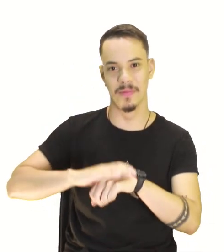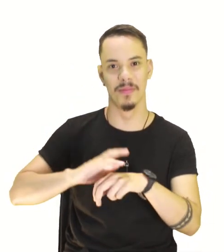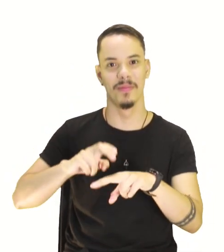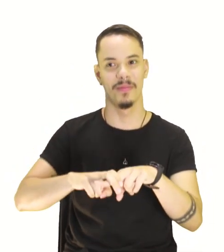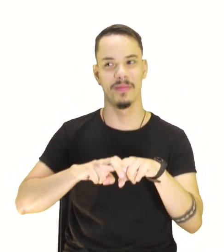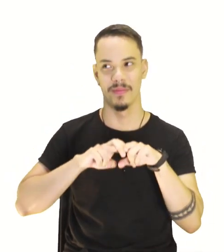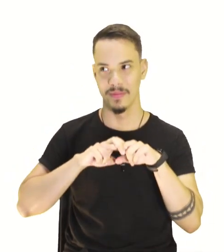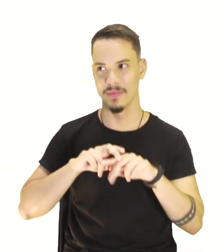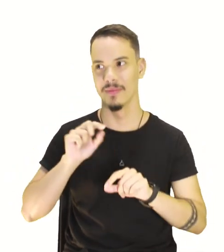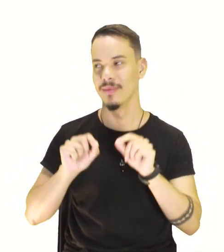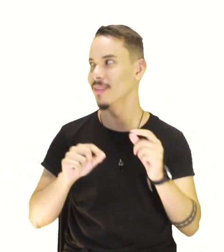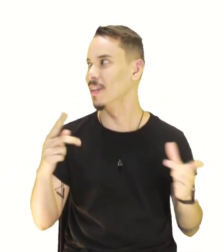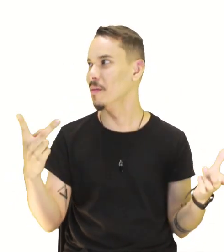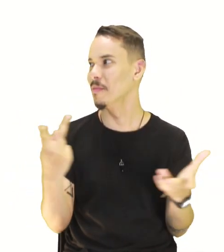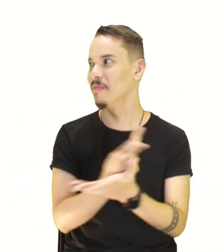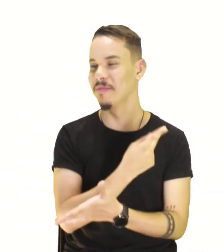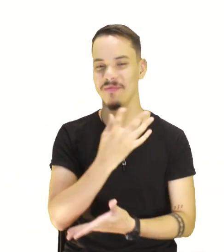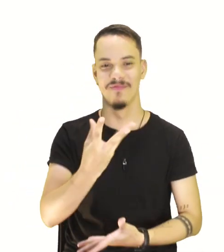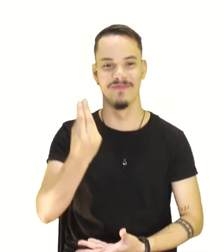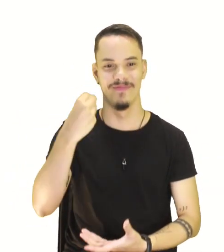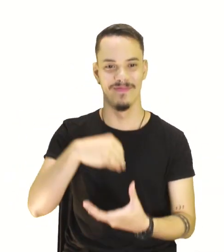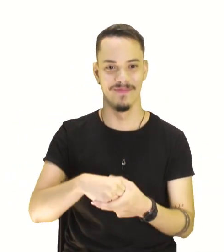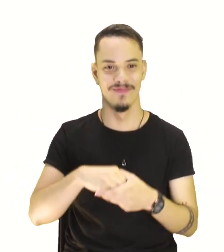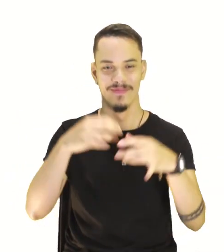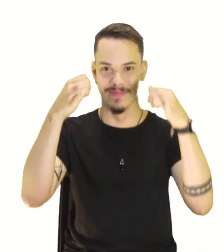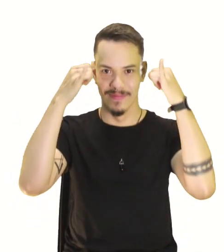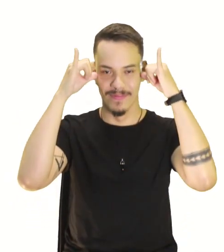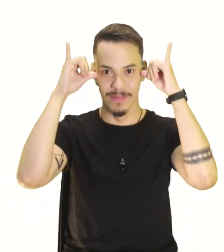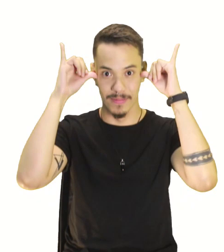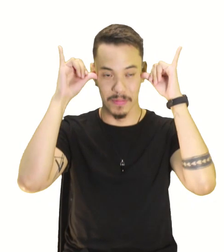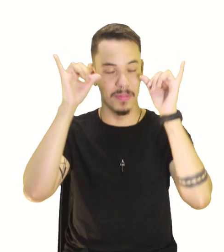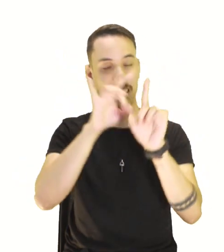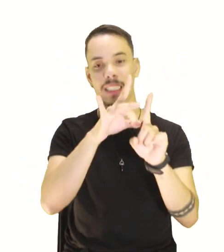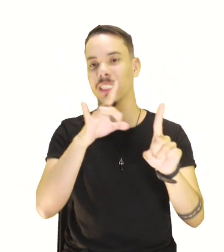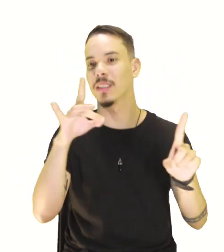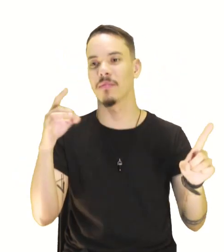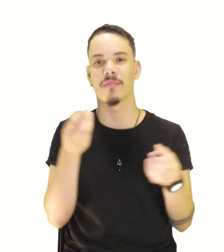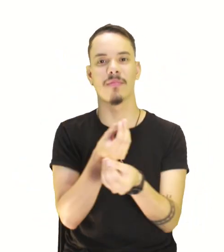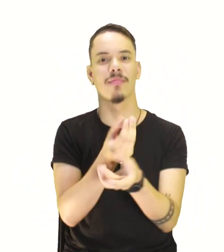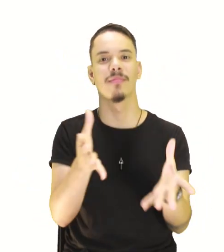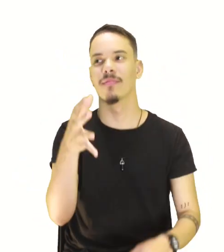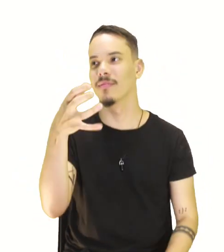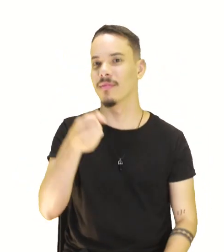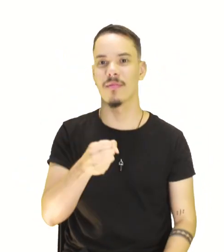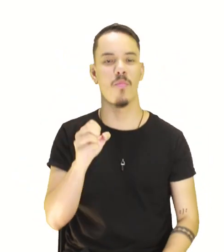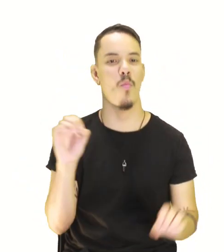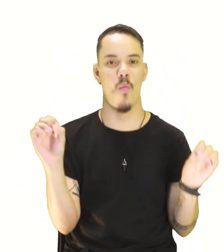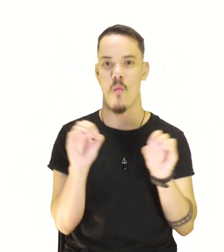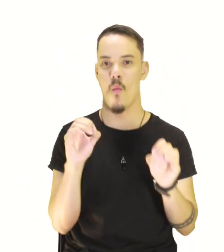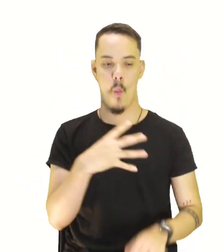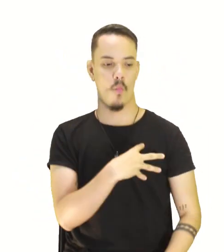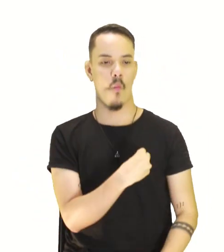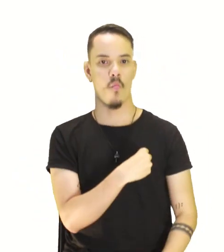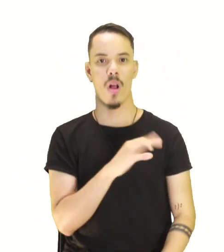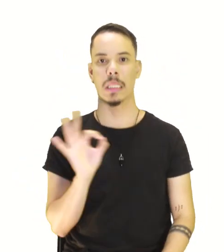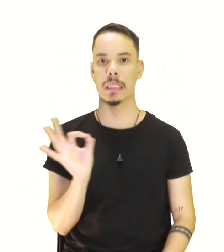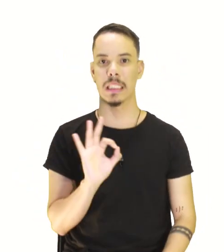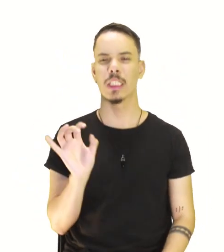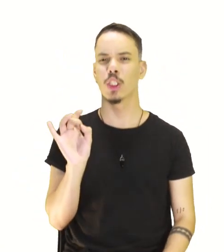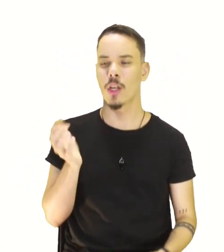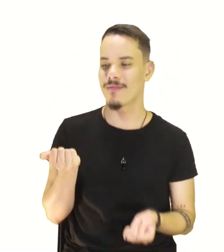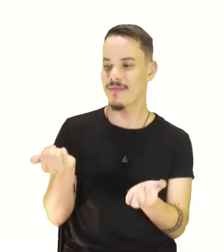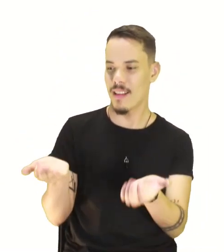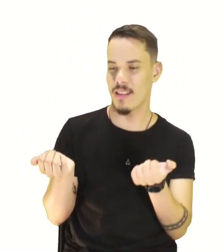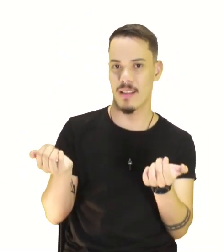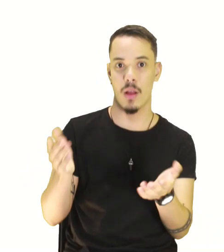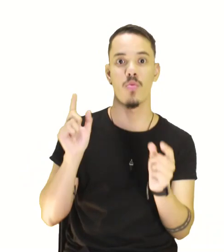num regime de semi-confinamento, né? A vaca fica isolada ali, não está amamentando, está só mesmo aquele processo de ceder o leite